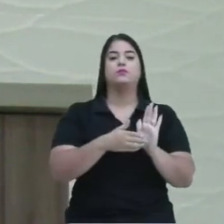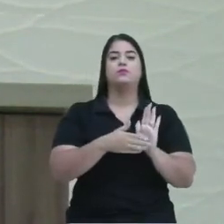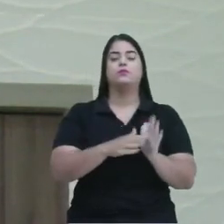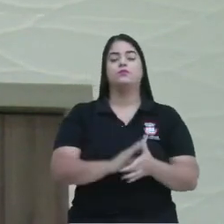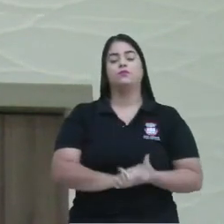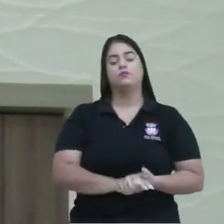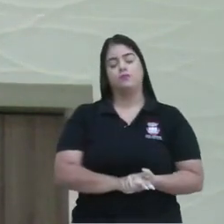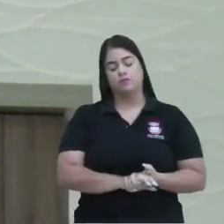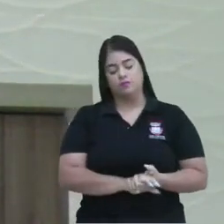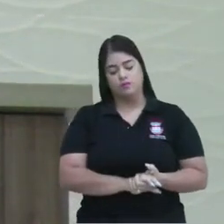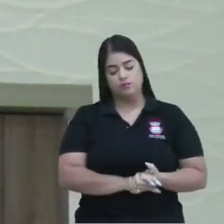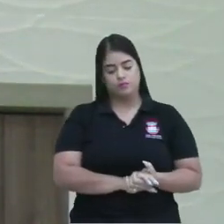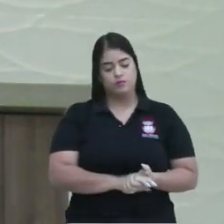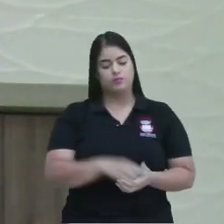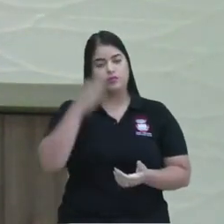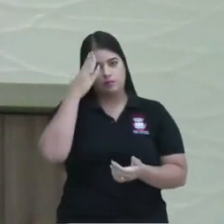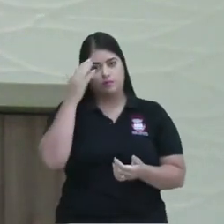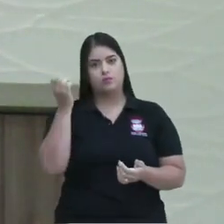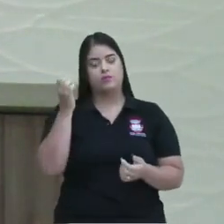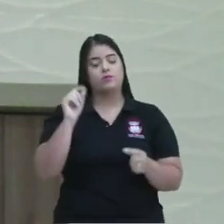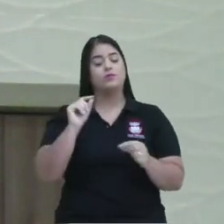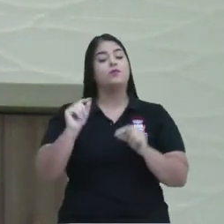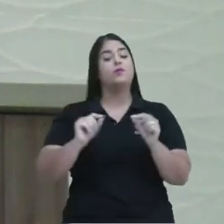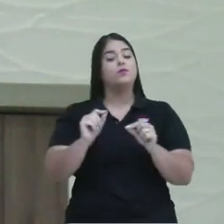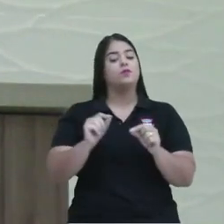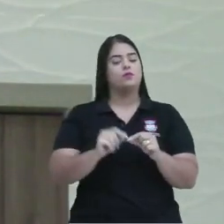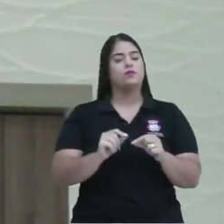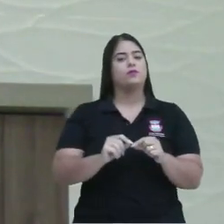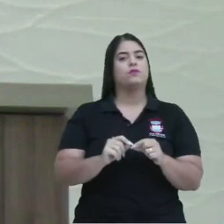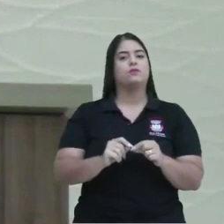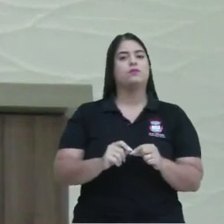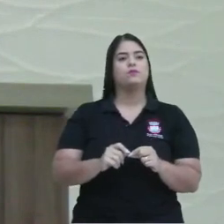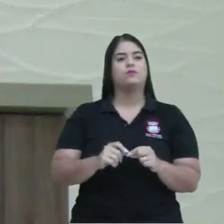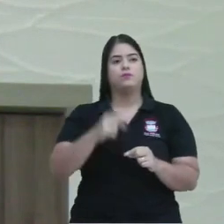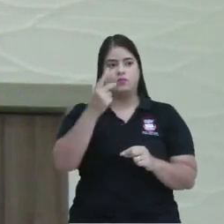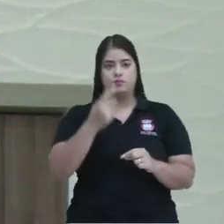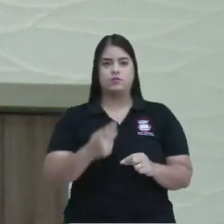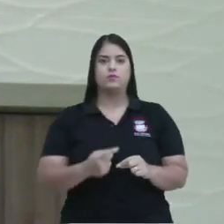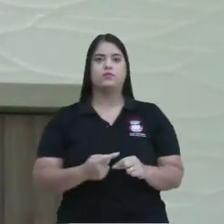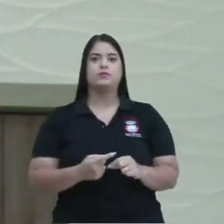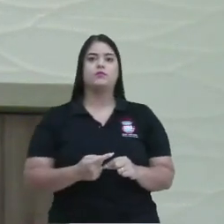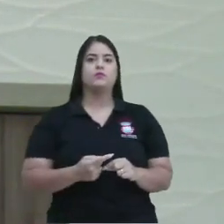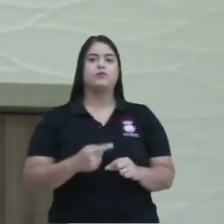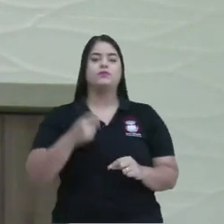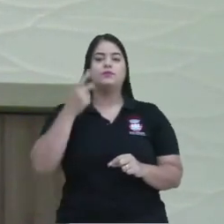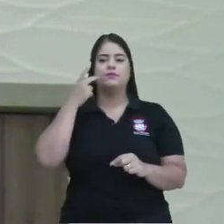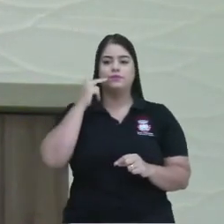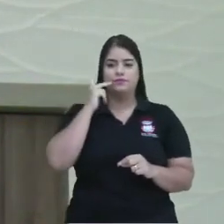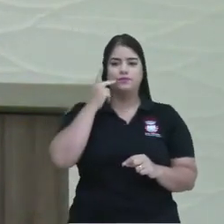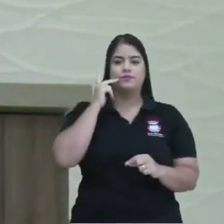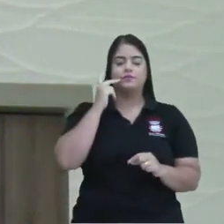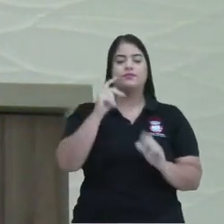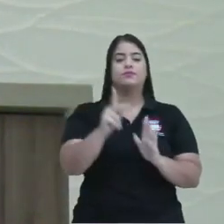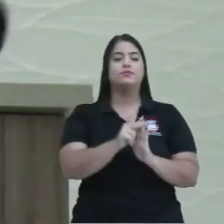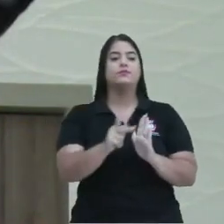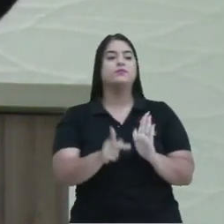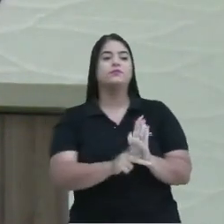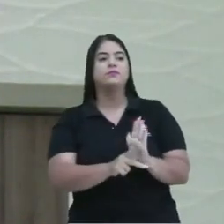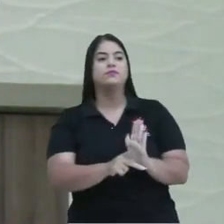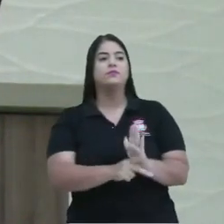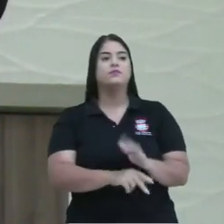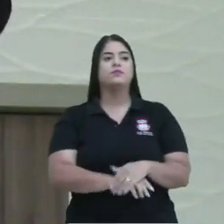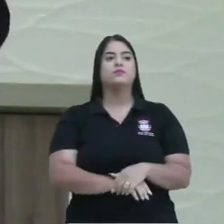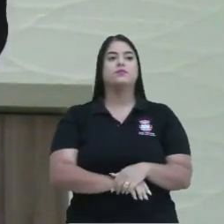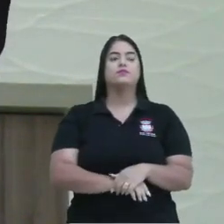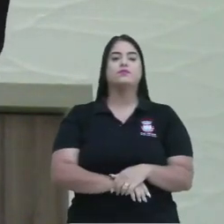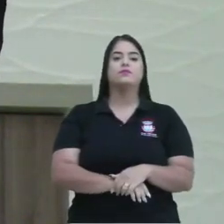como essa, mas saber o que está fazendo. E eu me inteirei do Padre Fera muito bem nesse projeto, venho